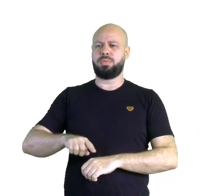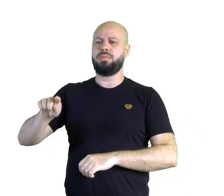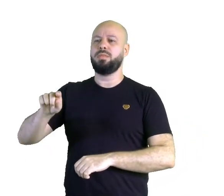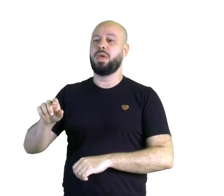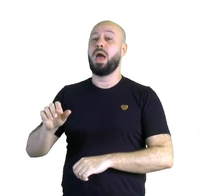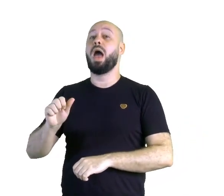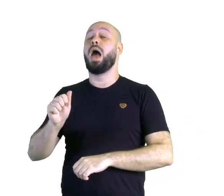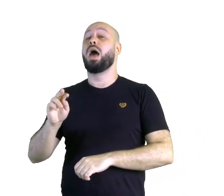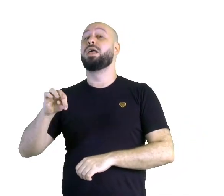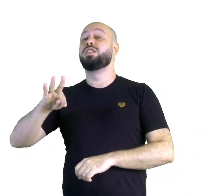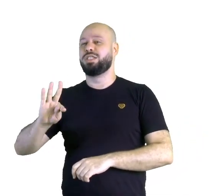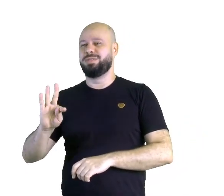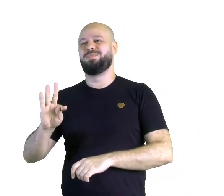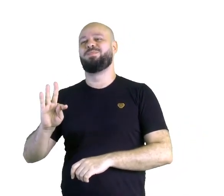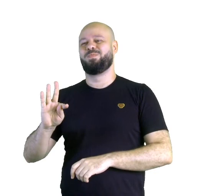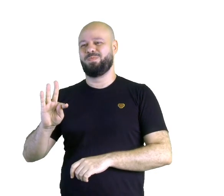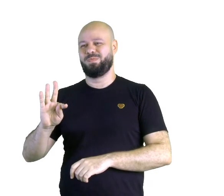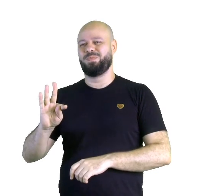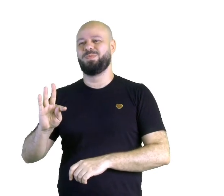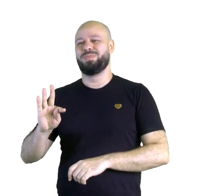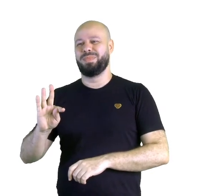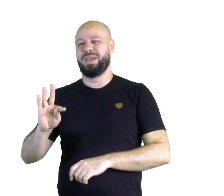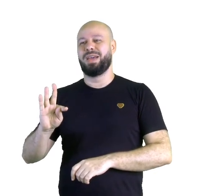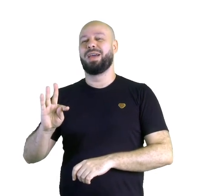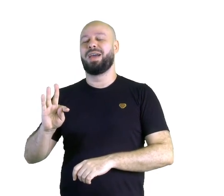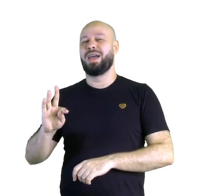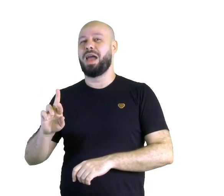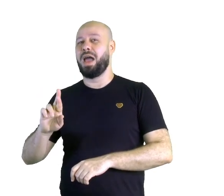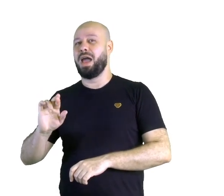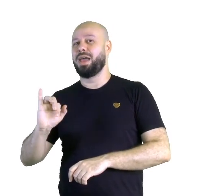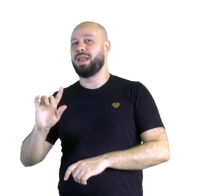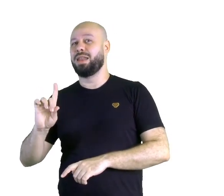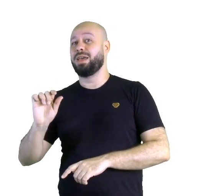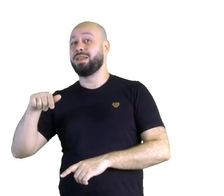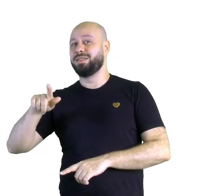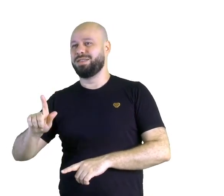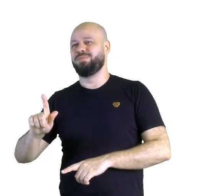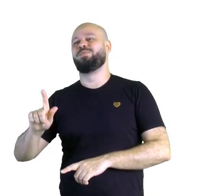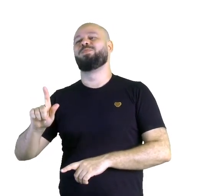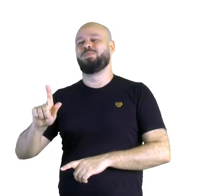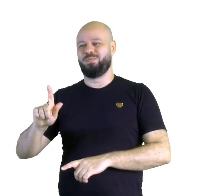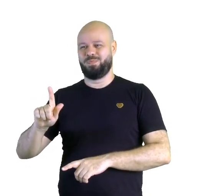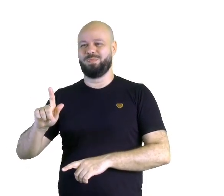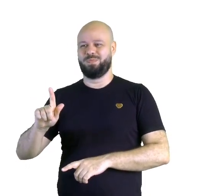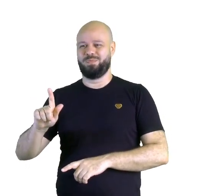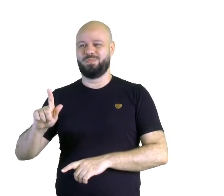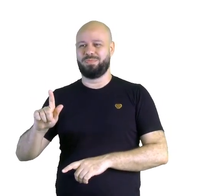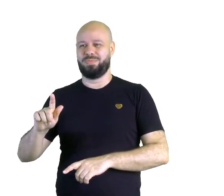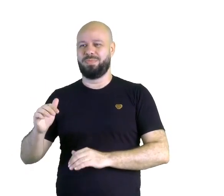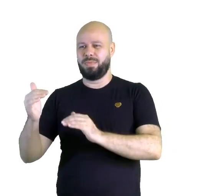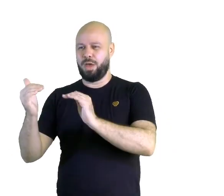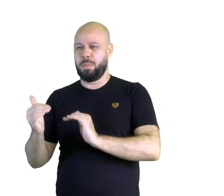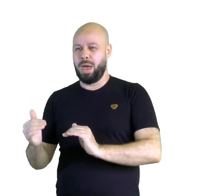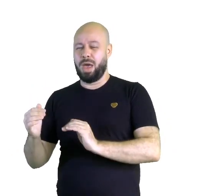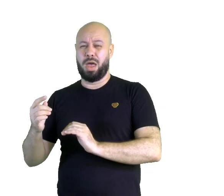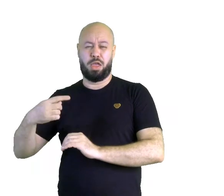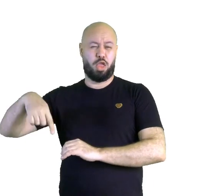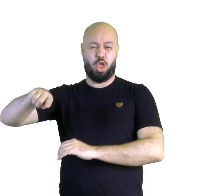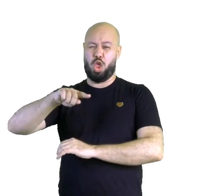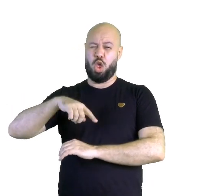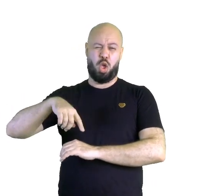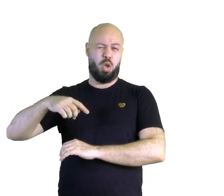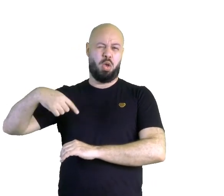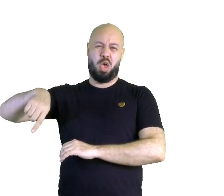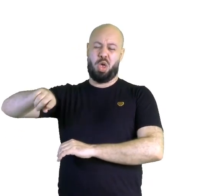verbo principal. Enquanto no present continuous eu tenho we aren't riding a bike. Nós